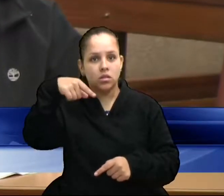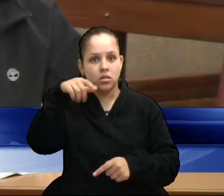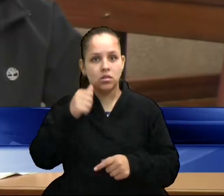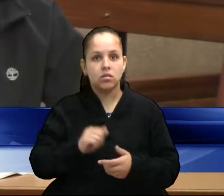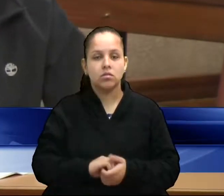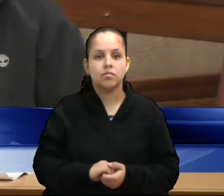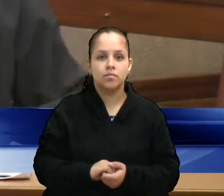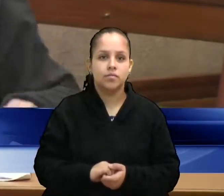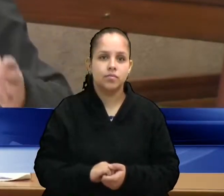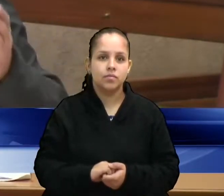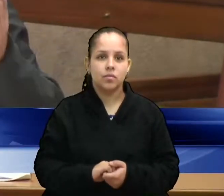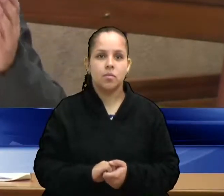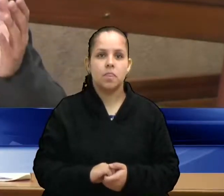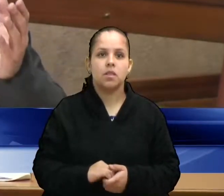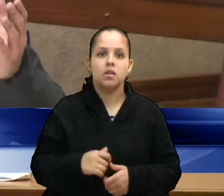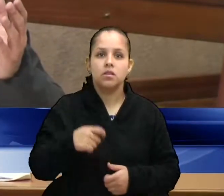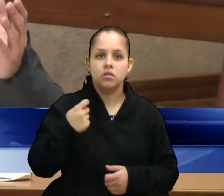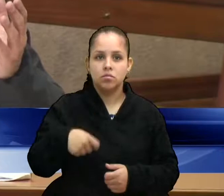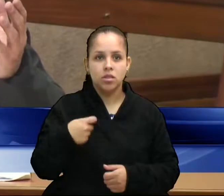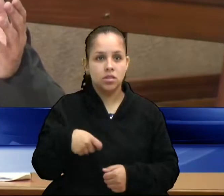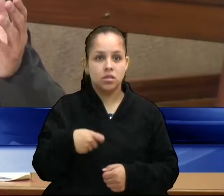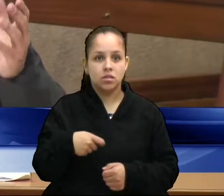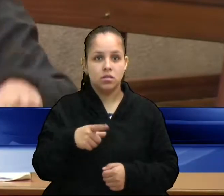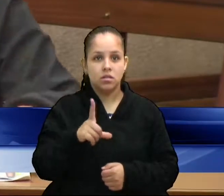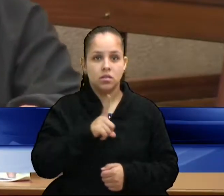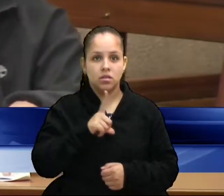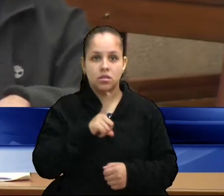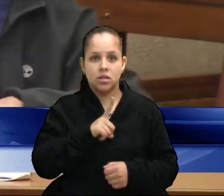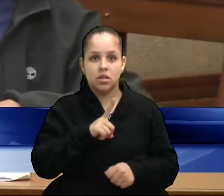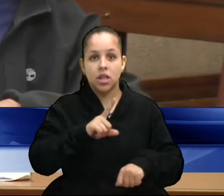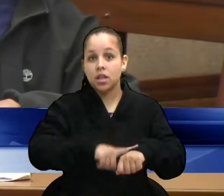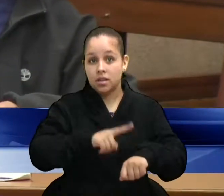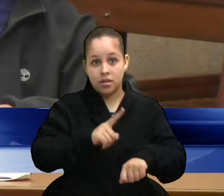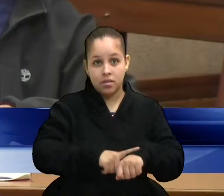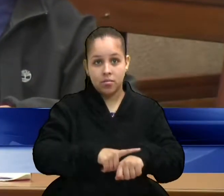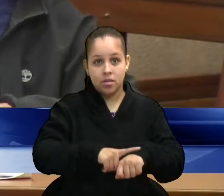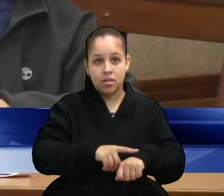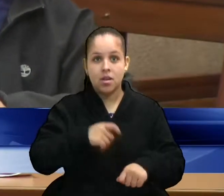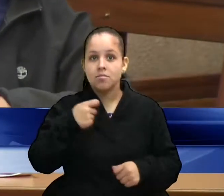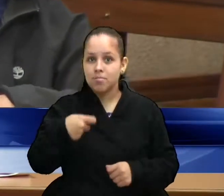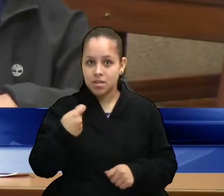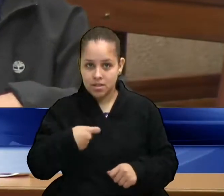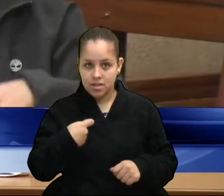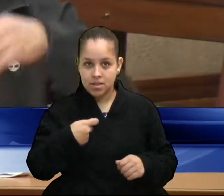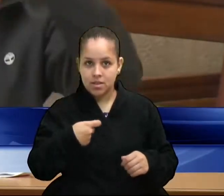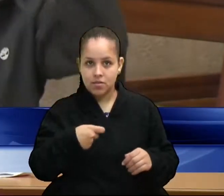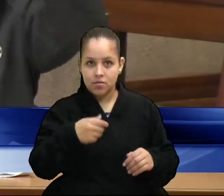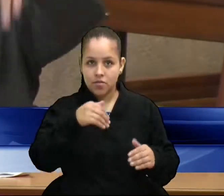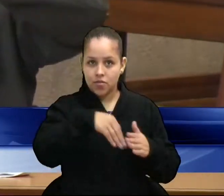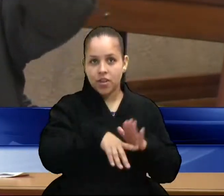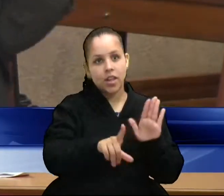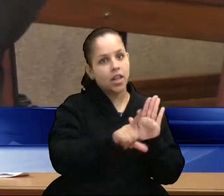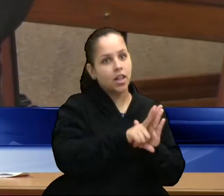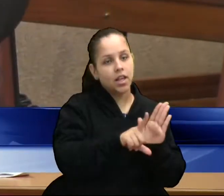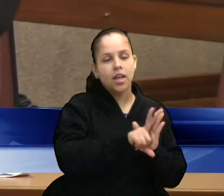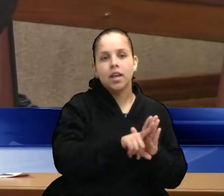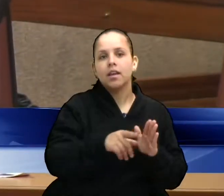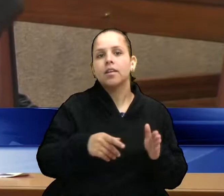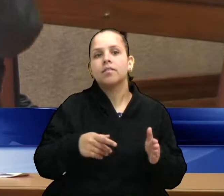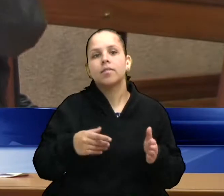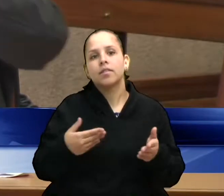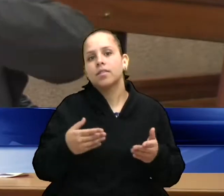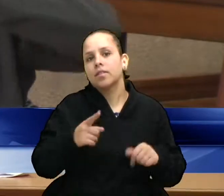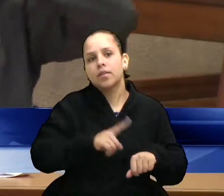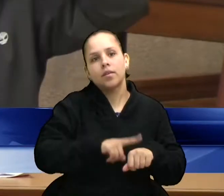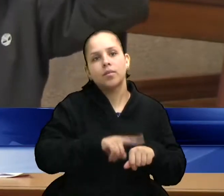definição, tem que ter prazo do lançamento do edital. Tem que no final lá da leizinha botar lá, do prazo de tanto